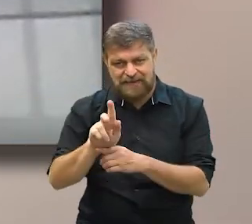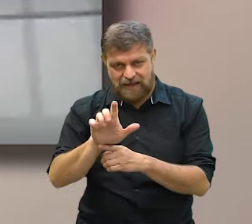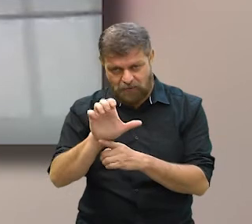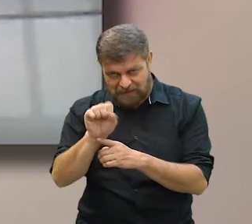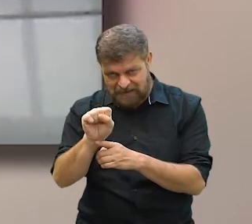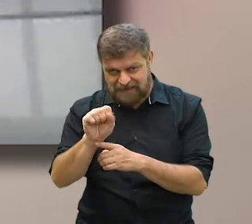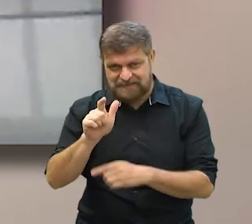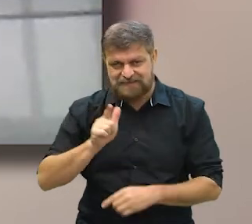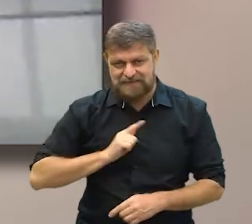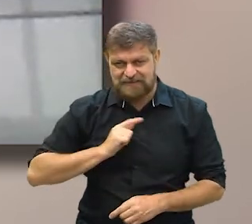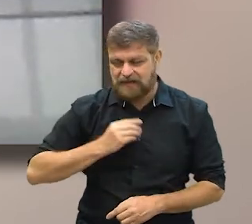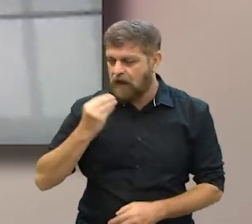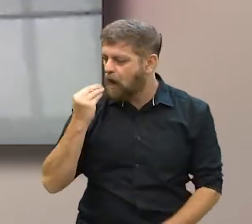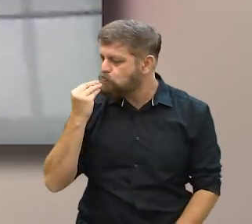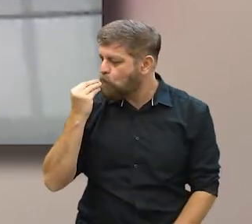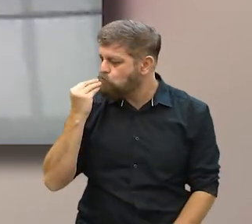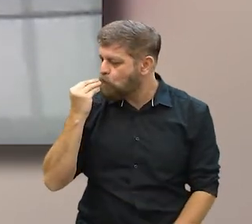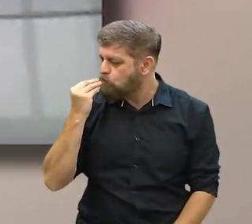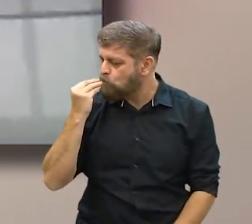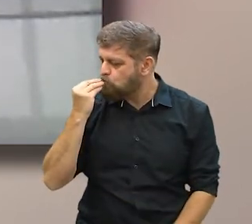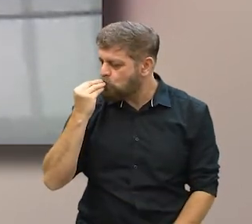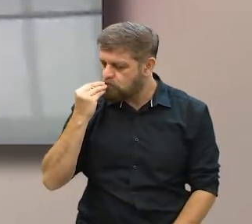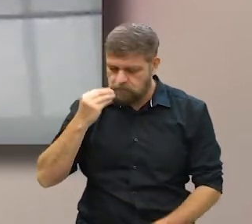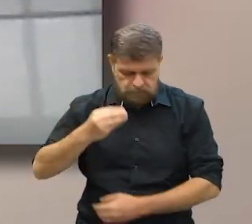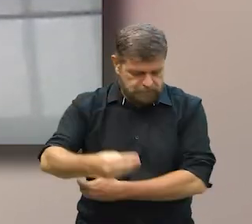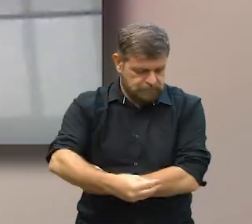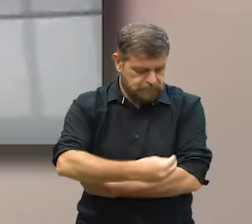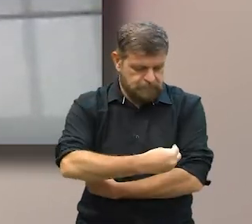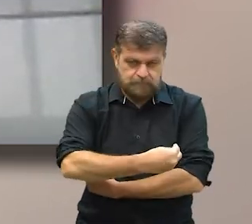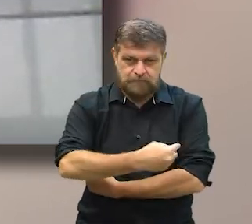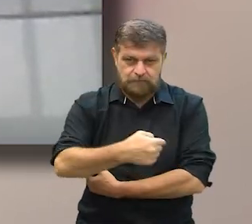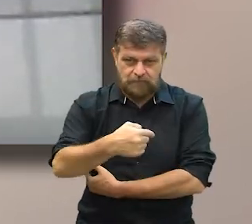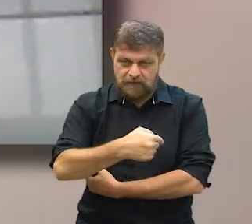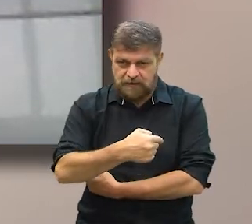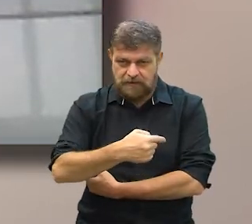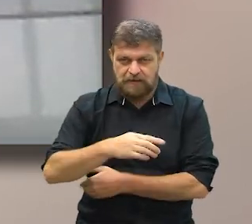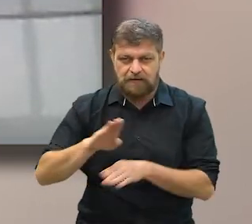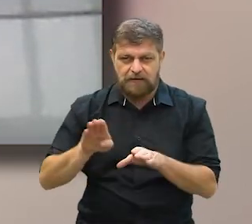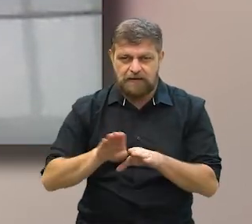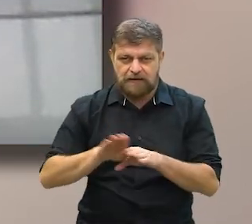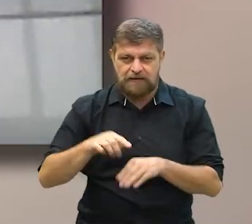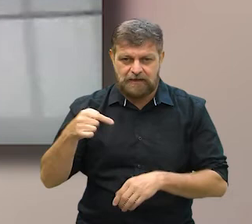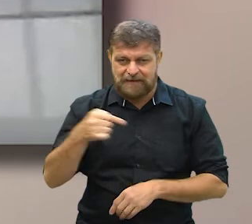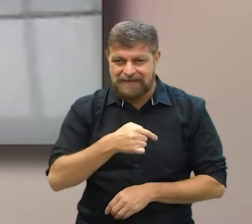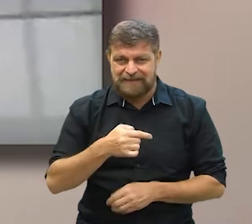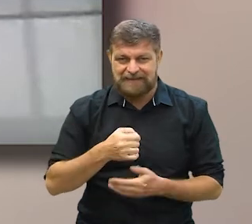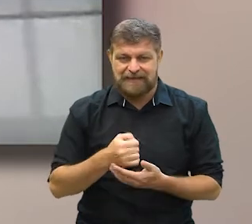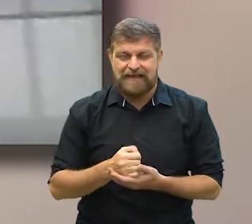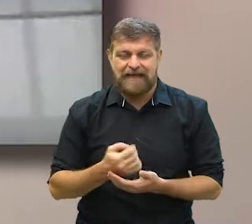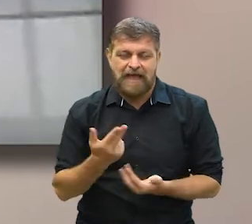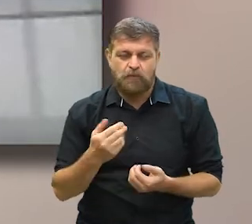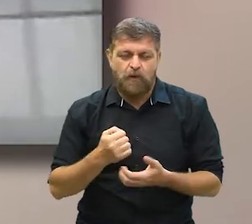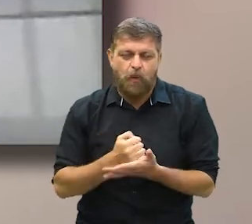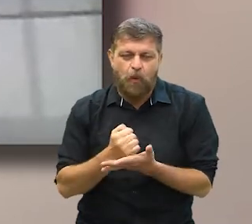remédio antigases na chupeta, aquela chupeta ortodôntica, chapadinha, e dá para o bebê.